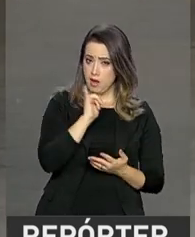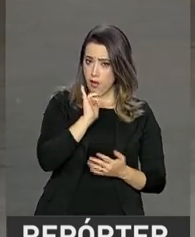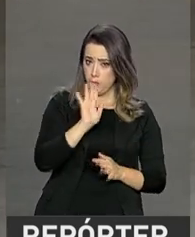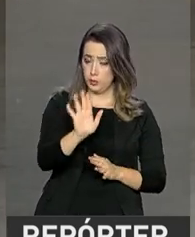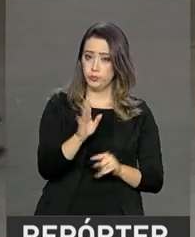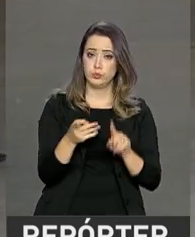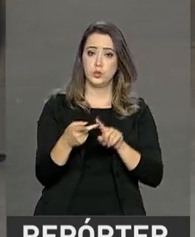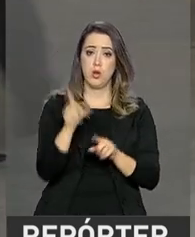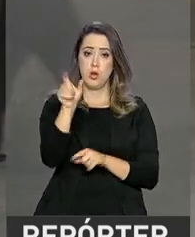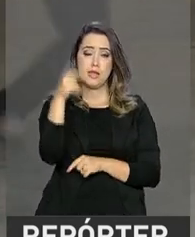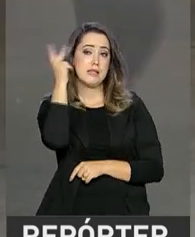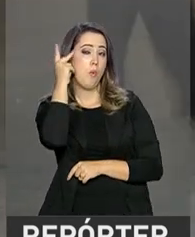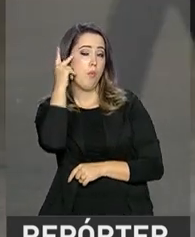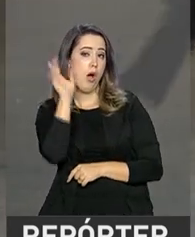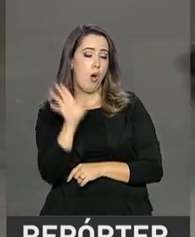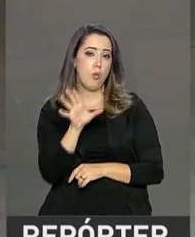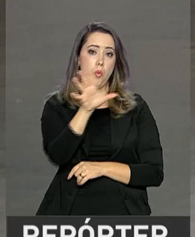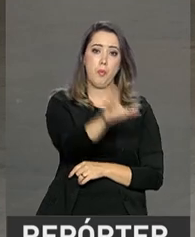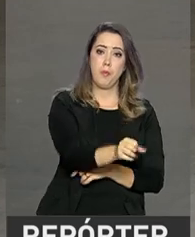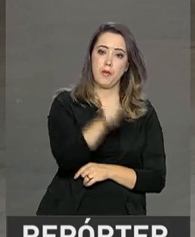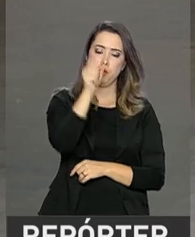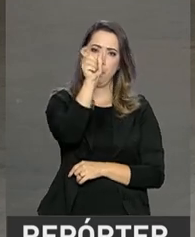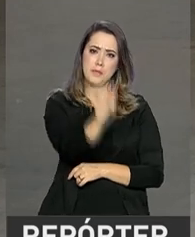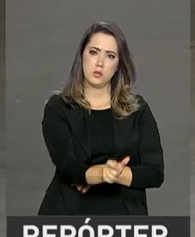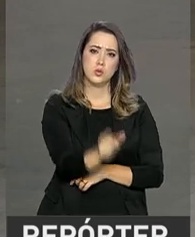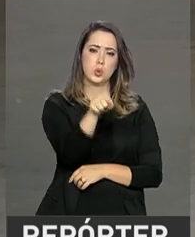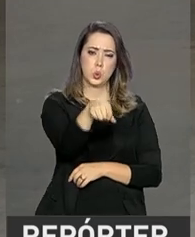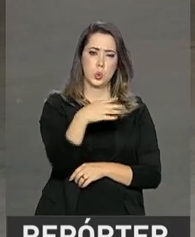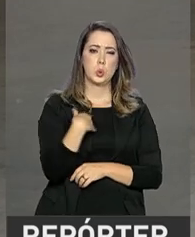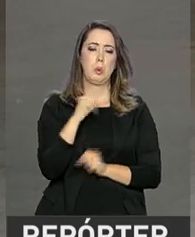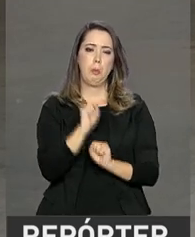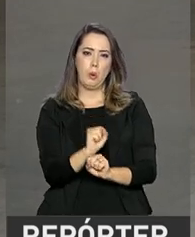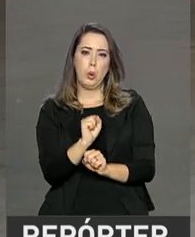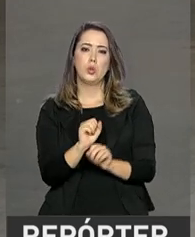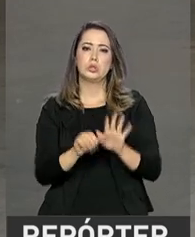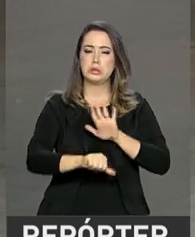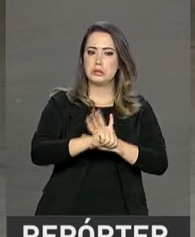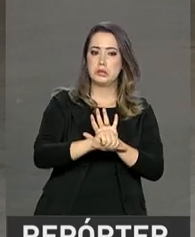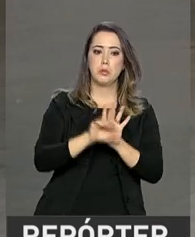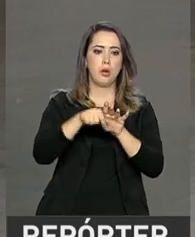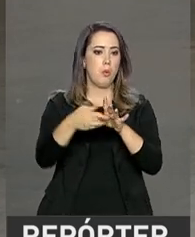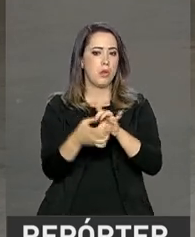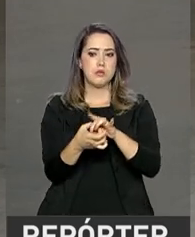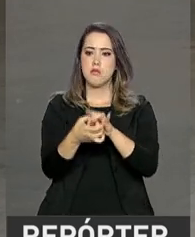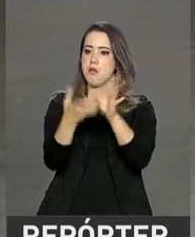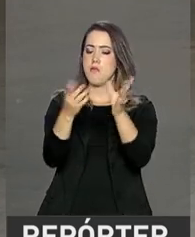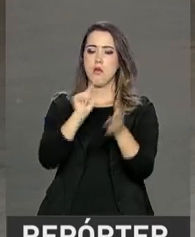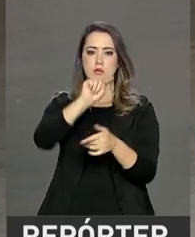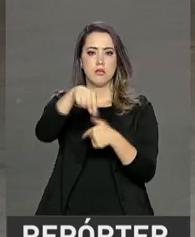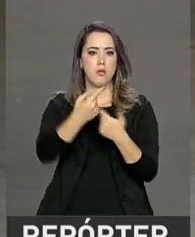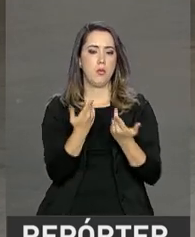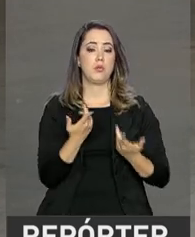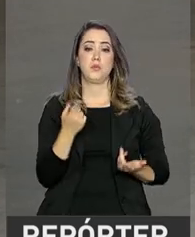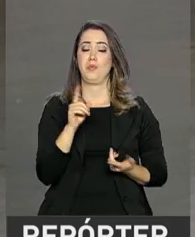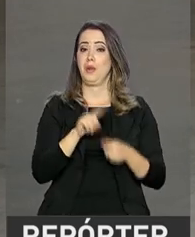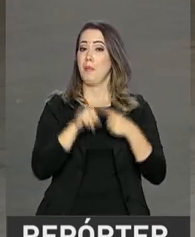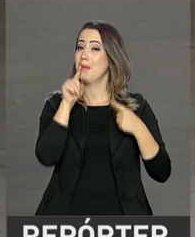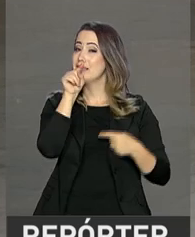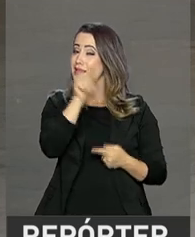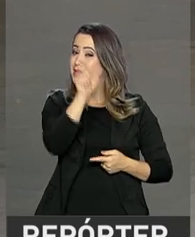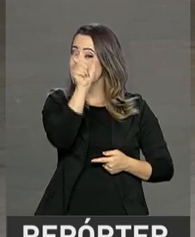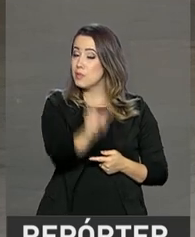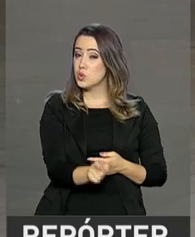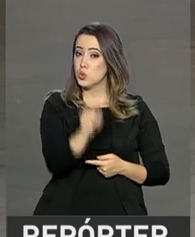Militar do Estado de São Paulo aborda um sujeito suspeito e libera esse sujeito depois da abordagem. Só que